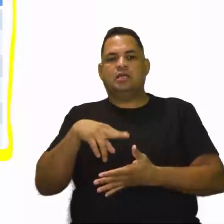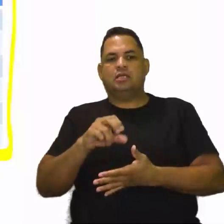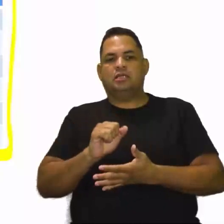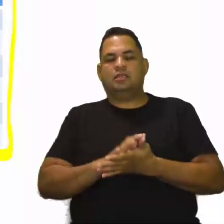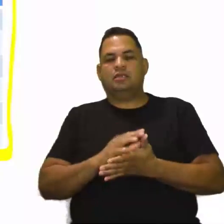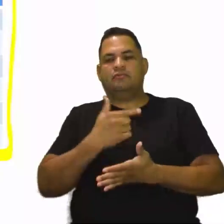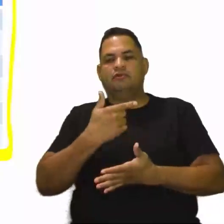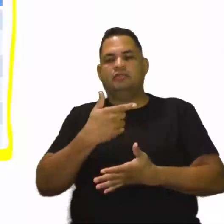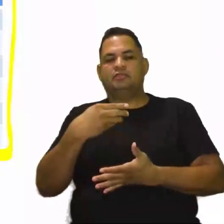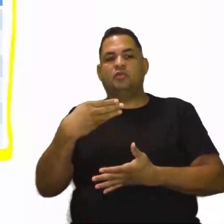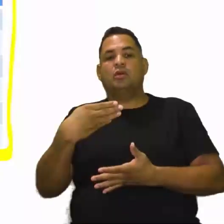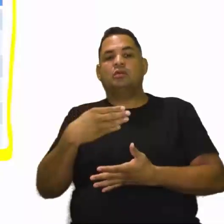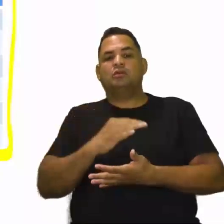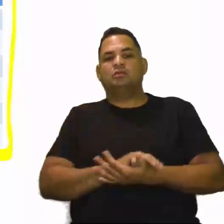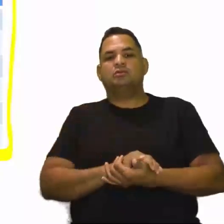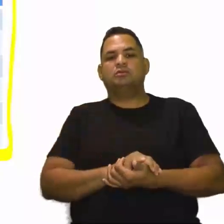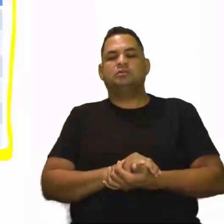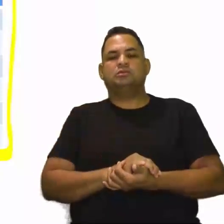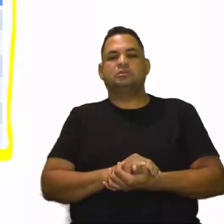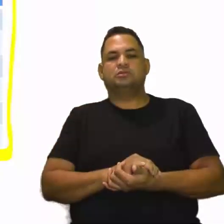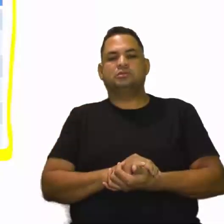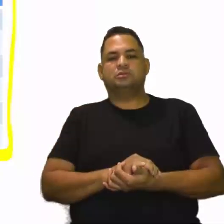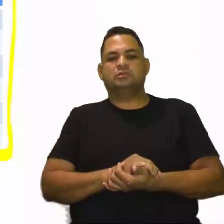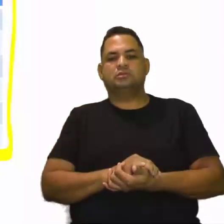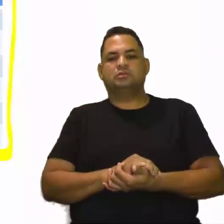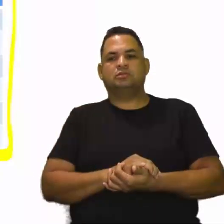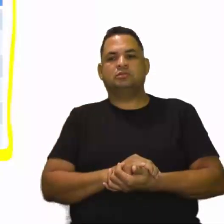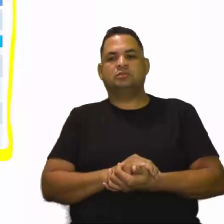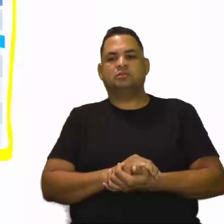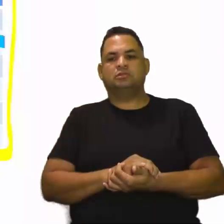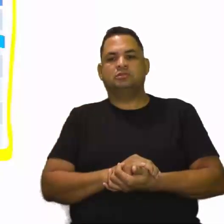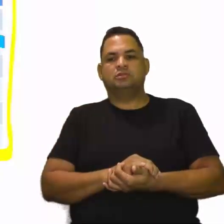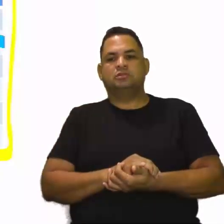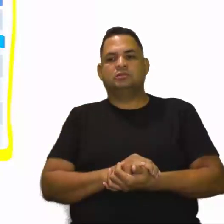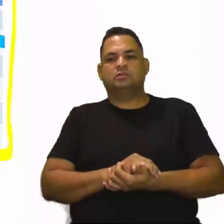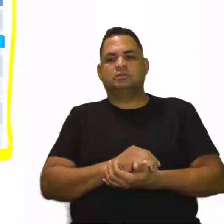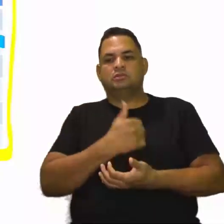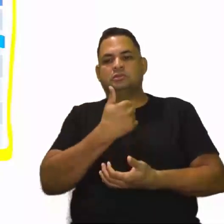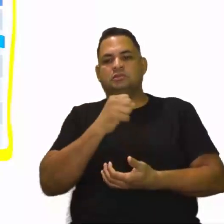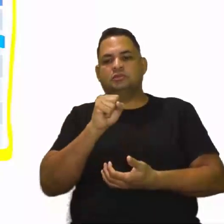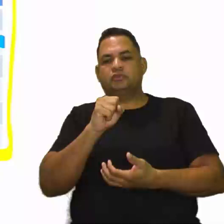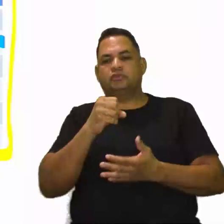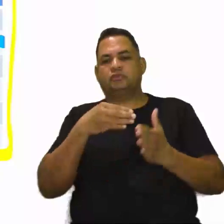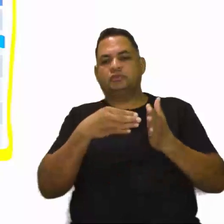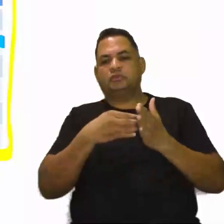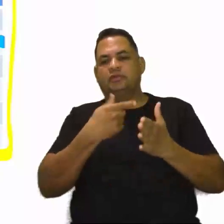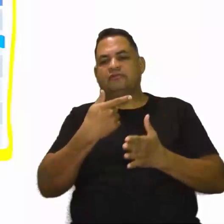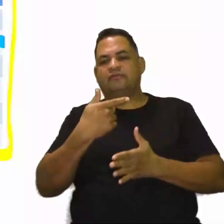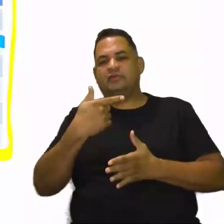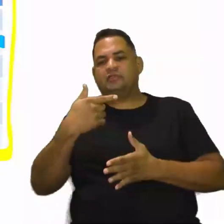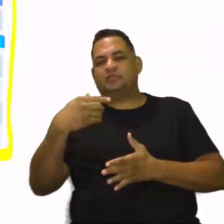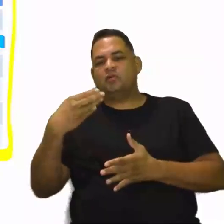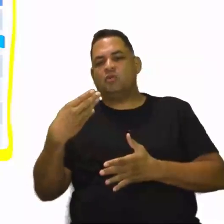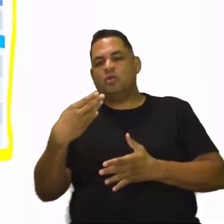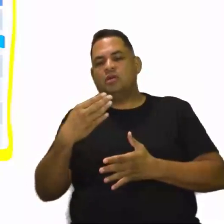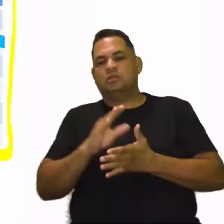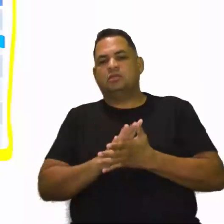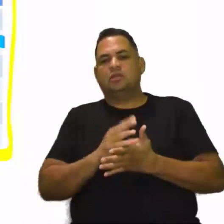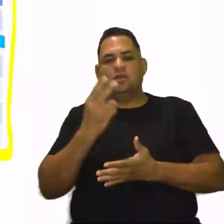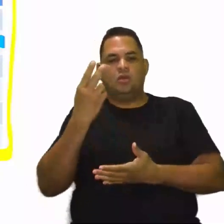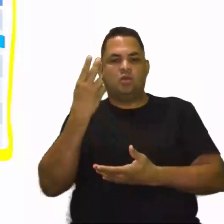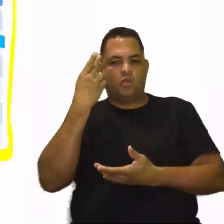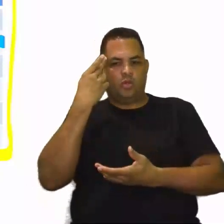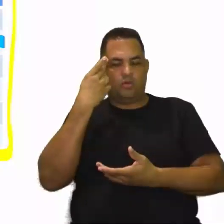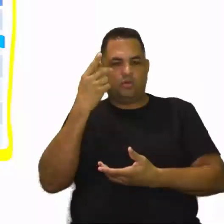24, aonde que ele entra? Vamos analisar. Entre 18 e 24, normal. Então, numa ordem